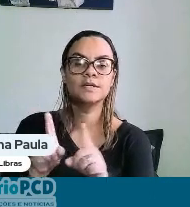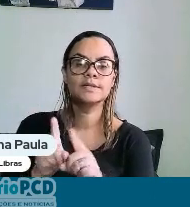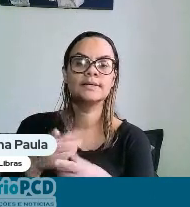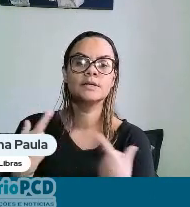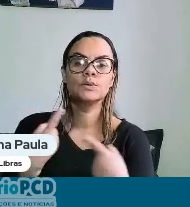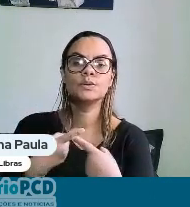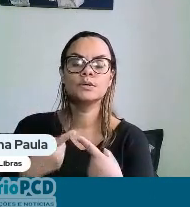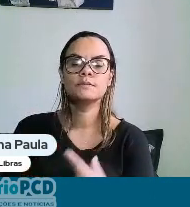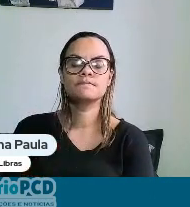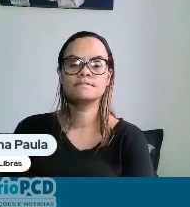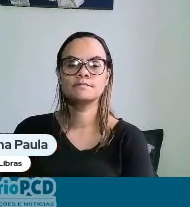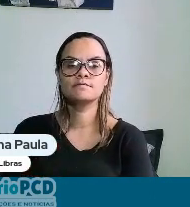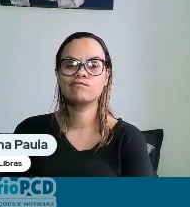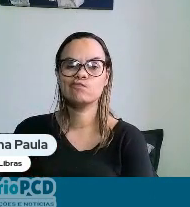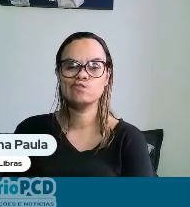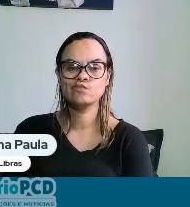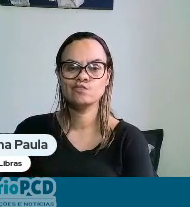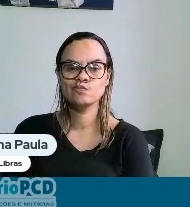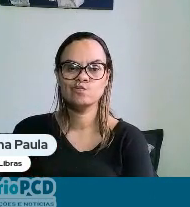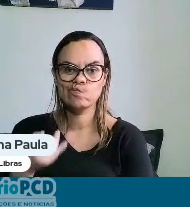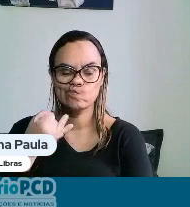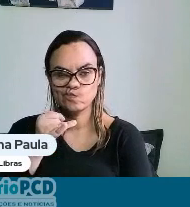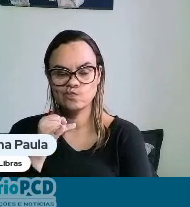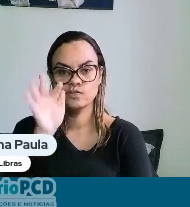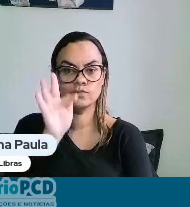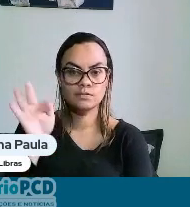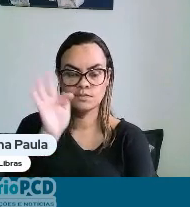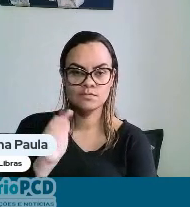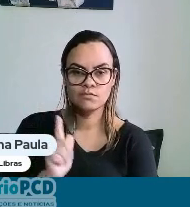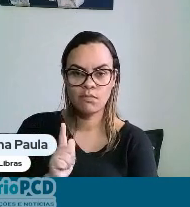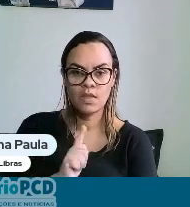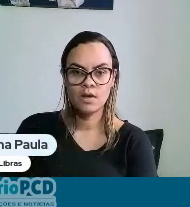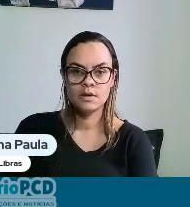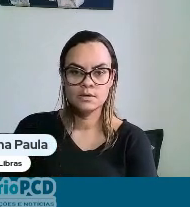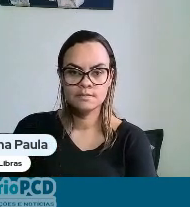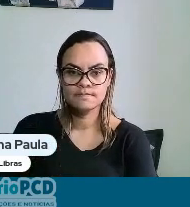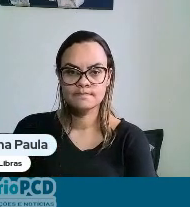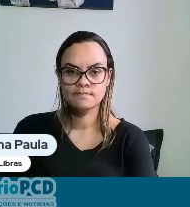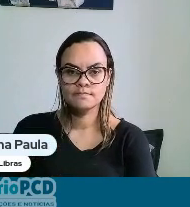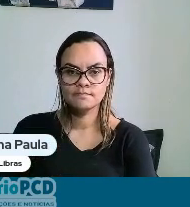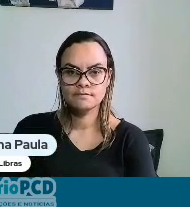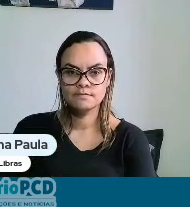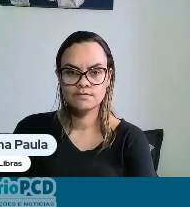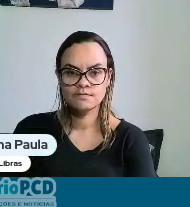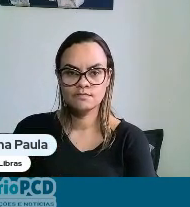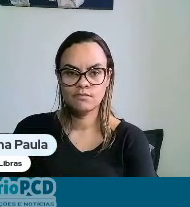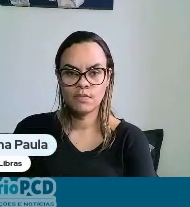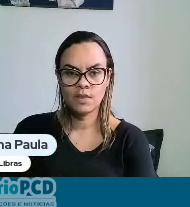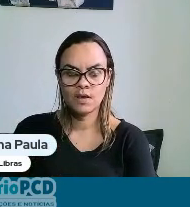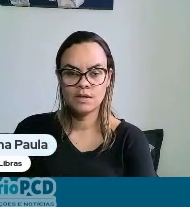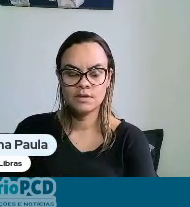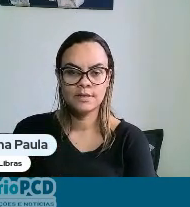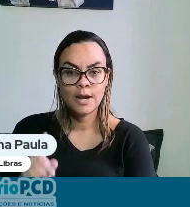porque se uma federação existe, dando aos entes federativos uma tríplice